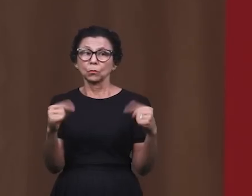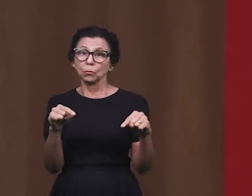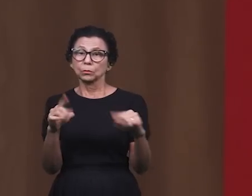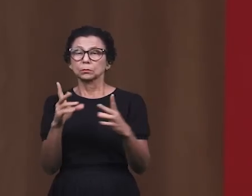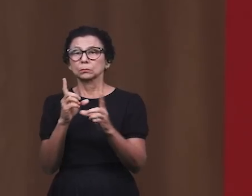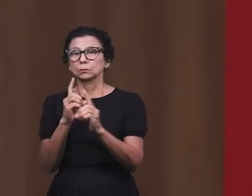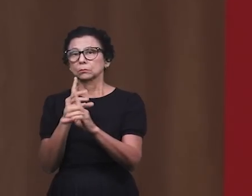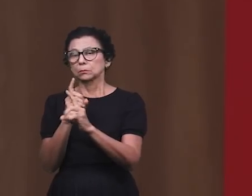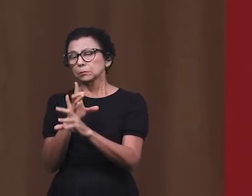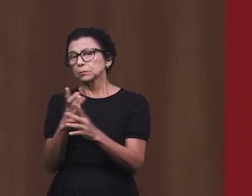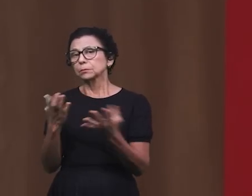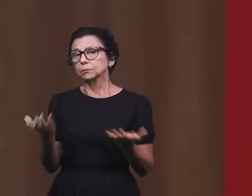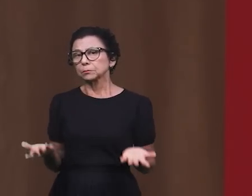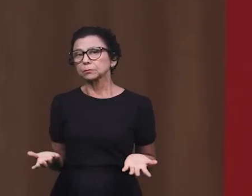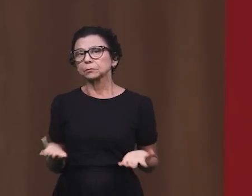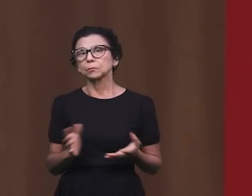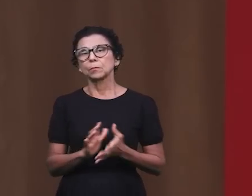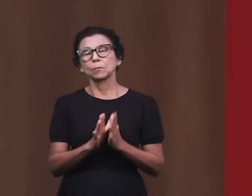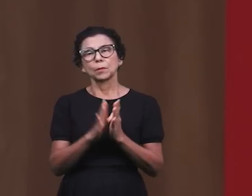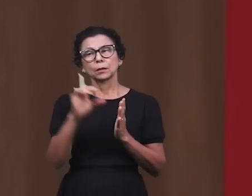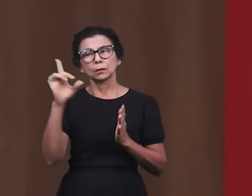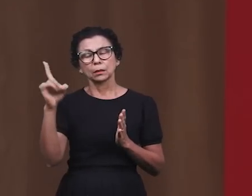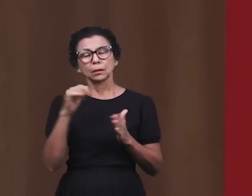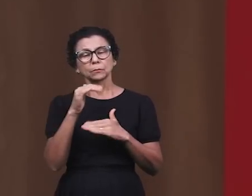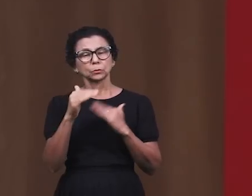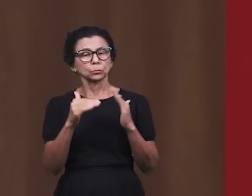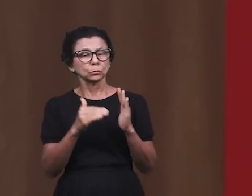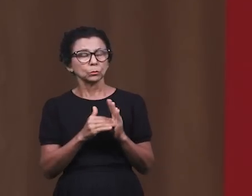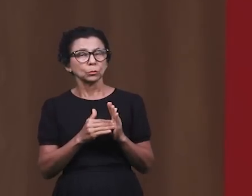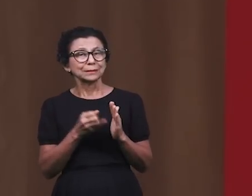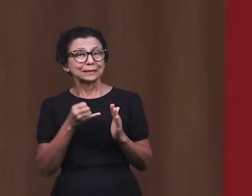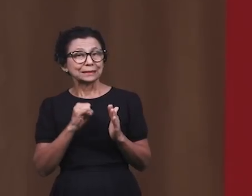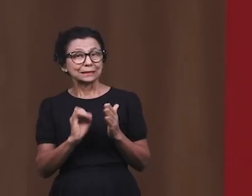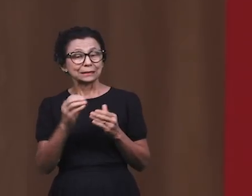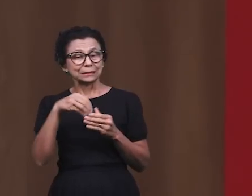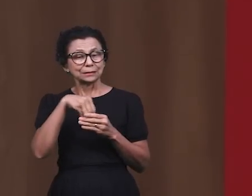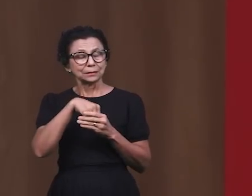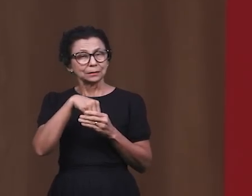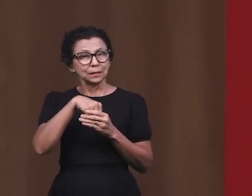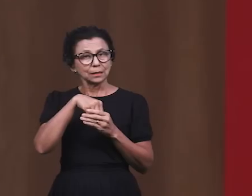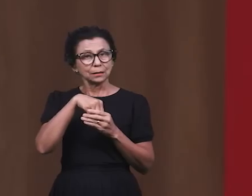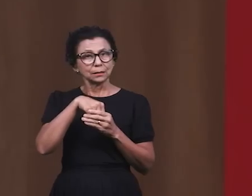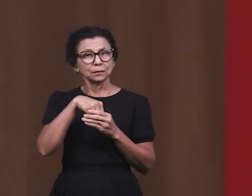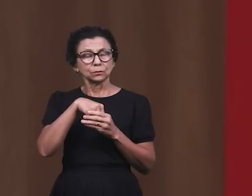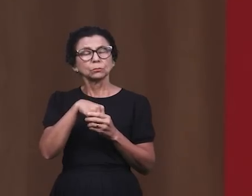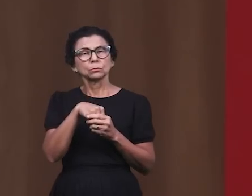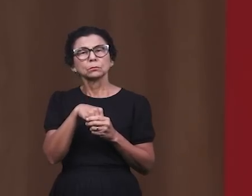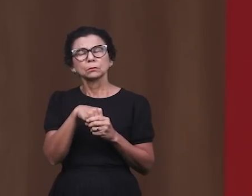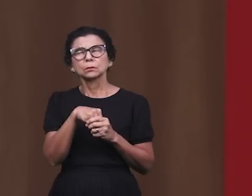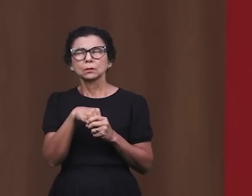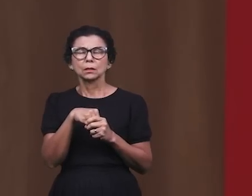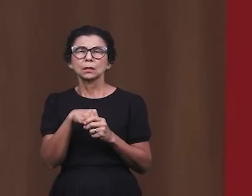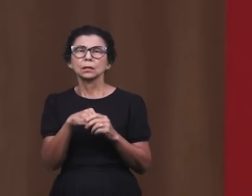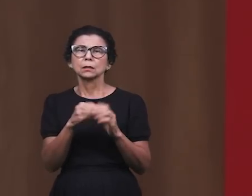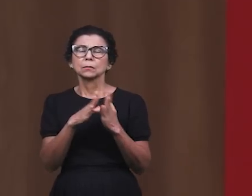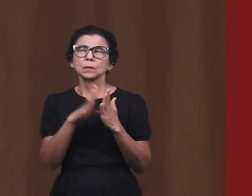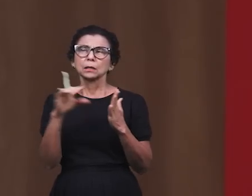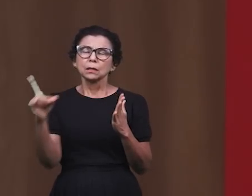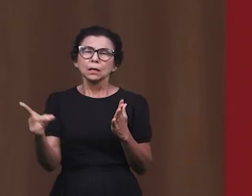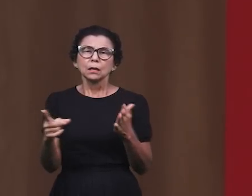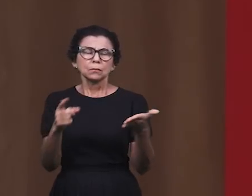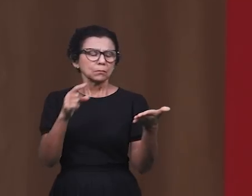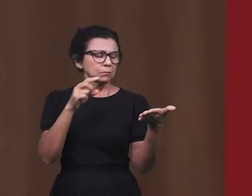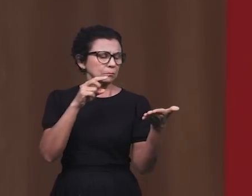a doutrina, né, a palavra de Deus. Se ele estiver dentro da palavra, né, você conferiu, está